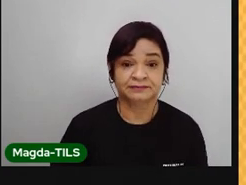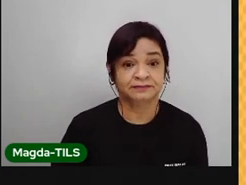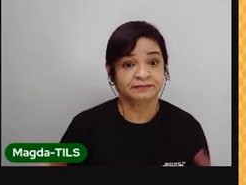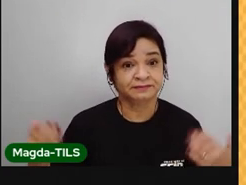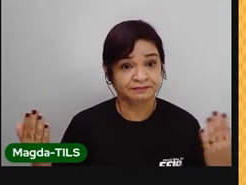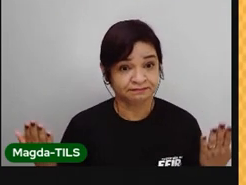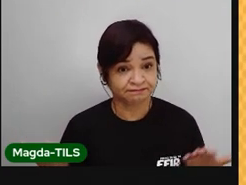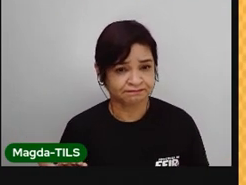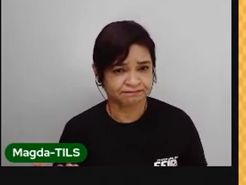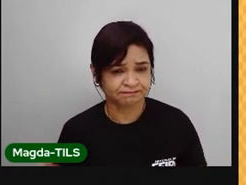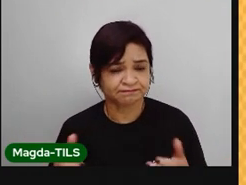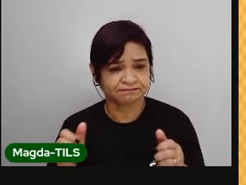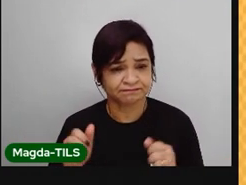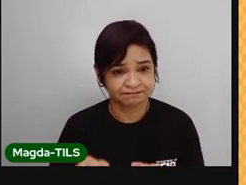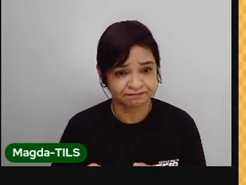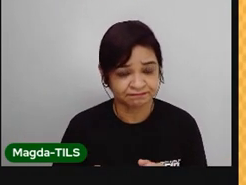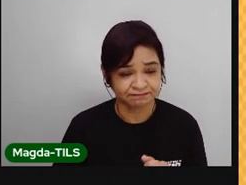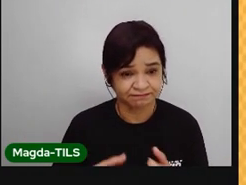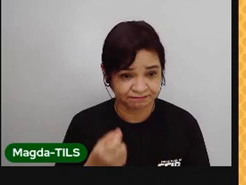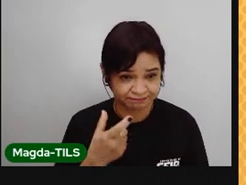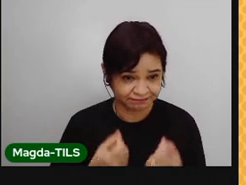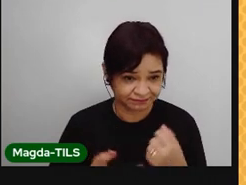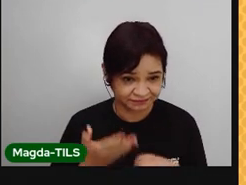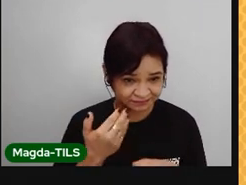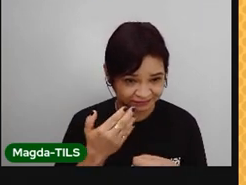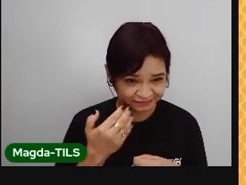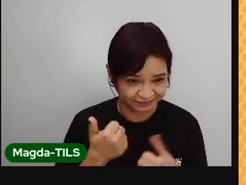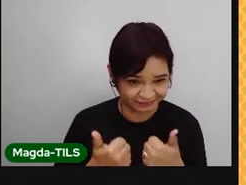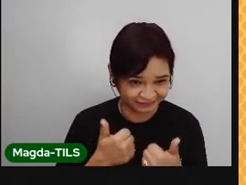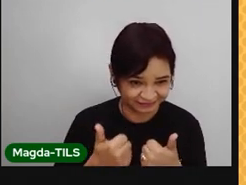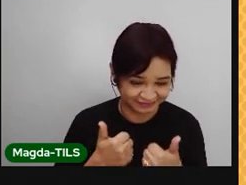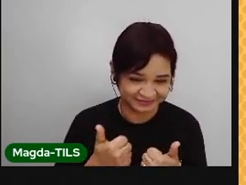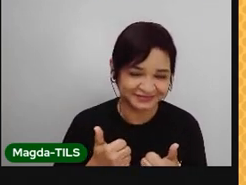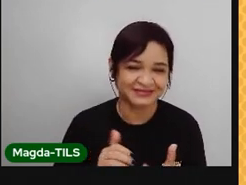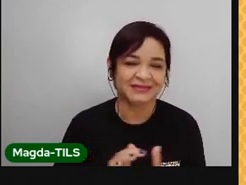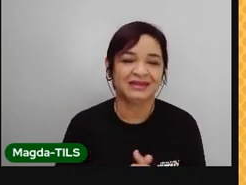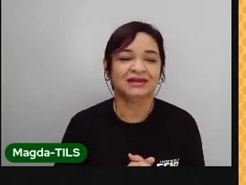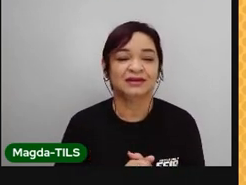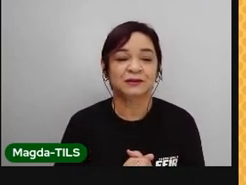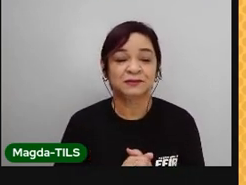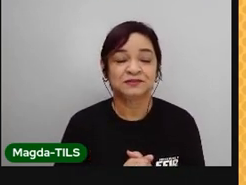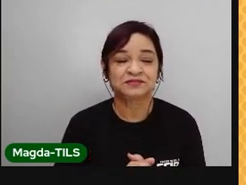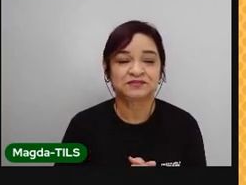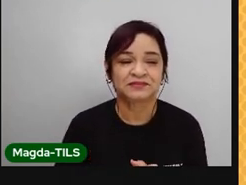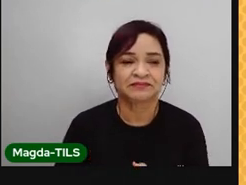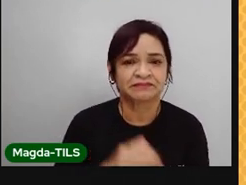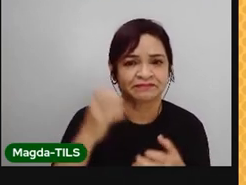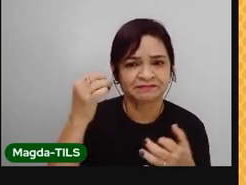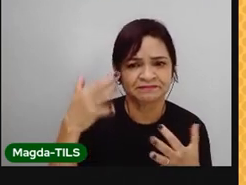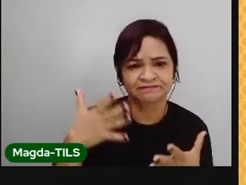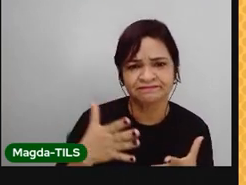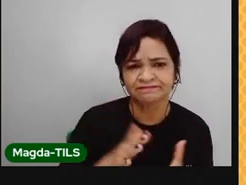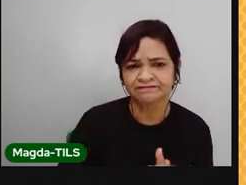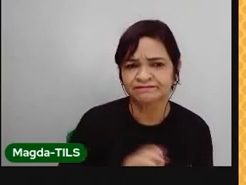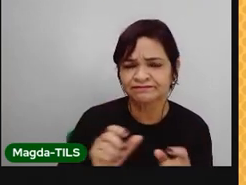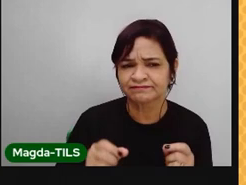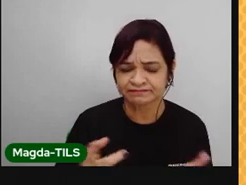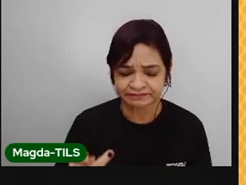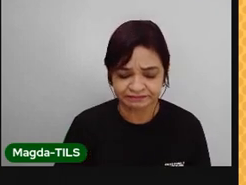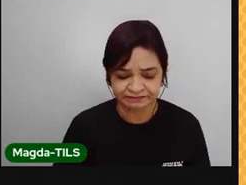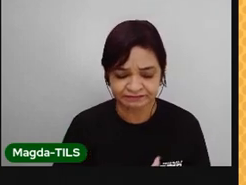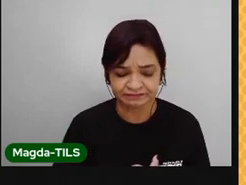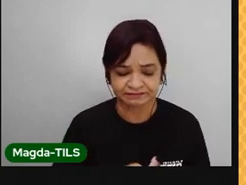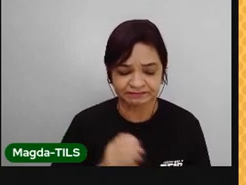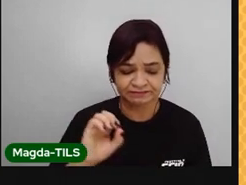Agora, pode pegar a pipoca se vocês estiverem aí prontinha na casa de vocês, que vai ter um vídeo explicando como é esse processo de rotação, né?